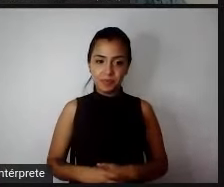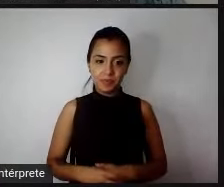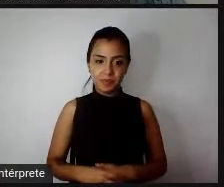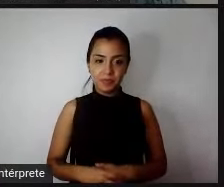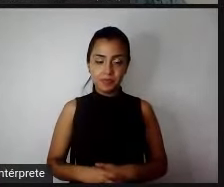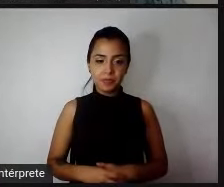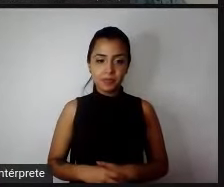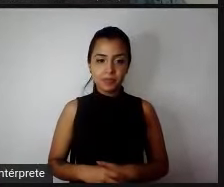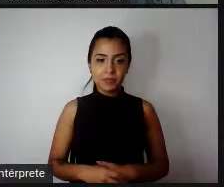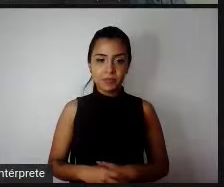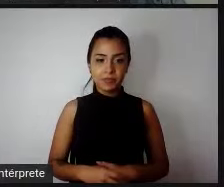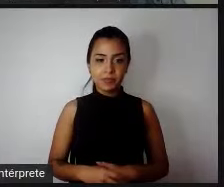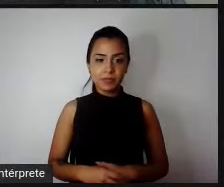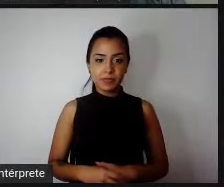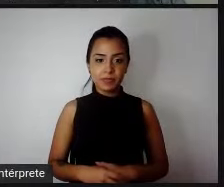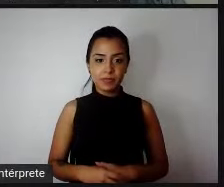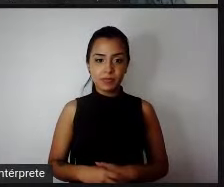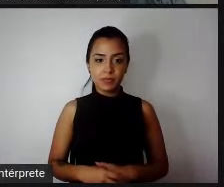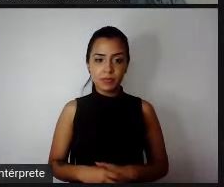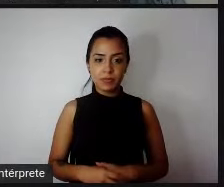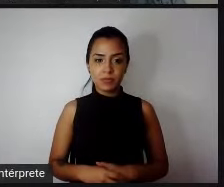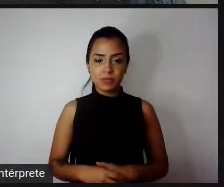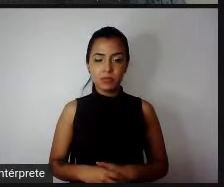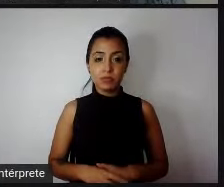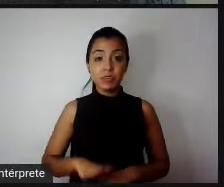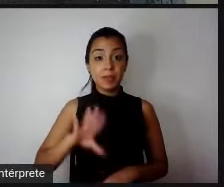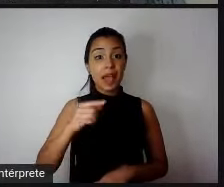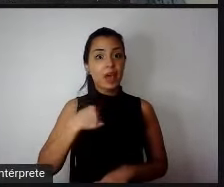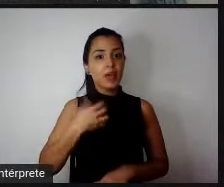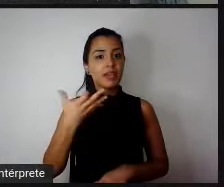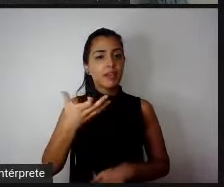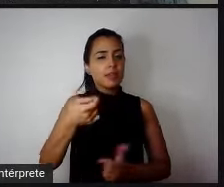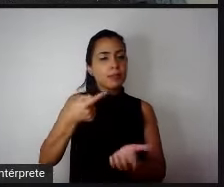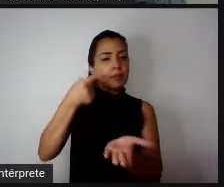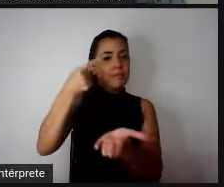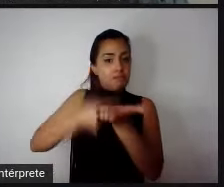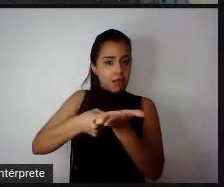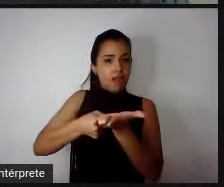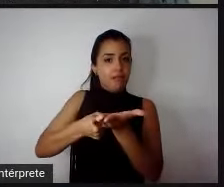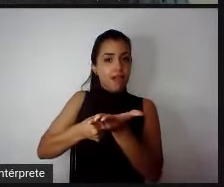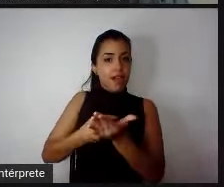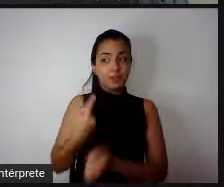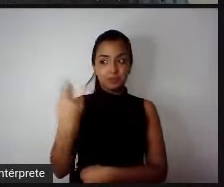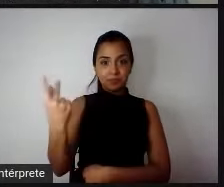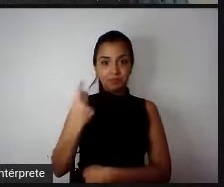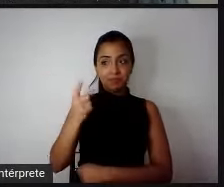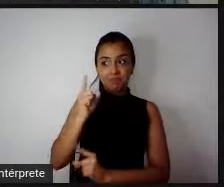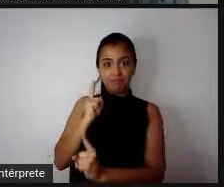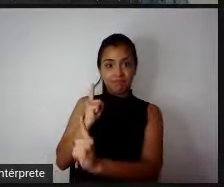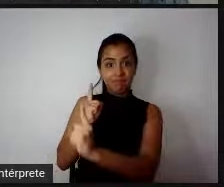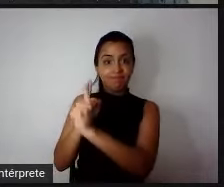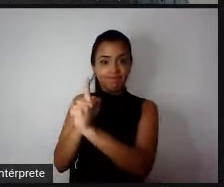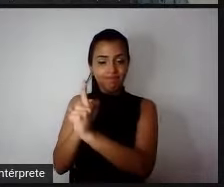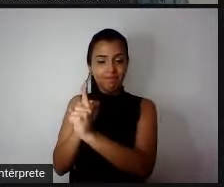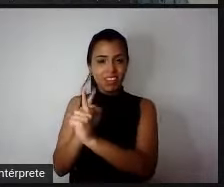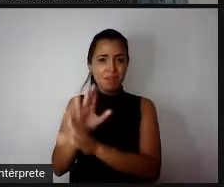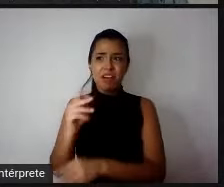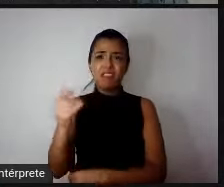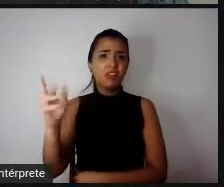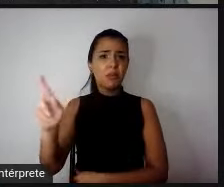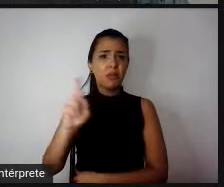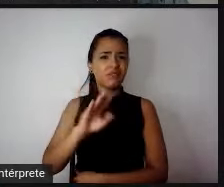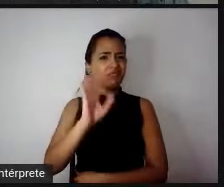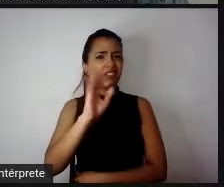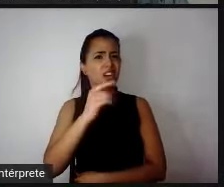marcar um encontro. Ele diz, well, you know, I haven't got time for that. Eu não tenho tempo para falar com